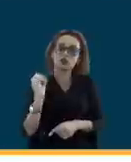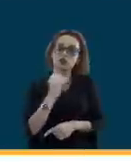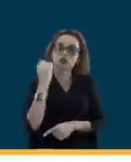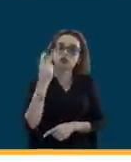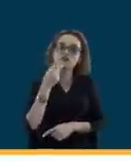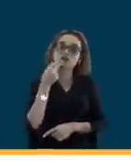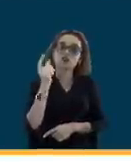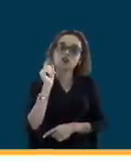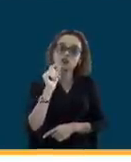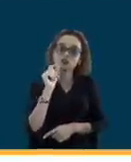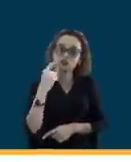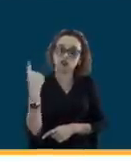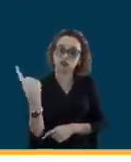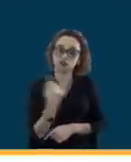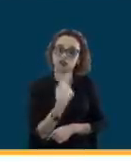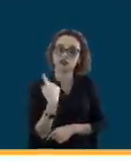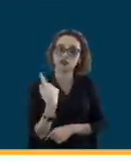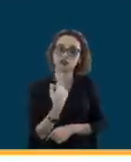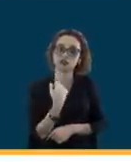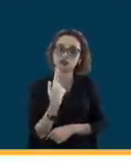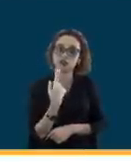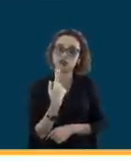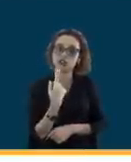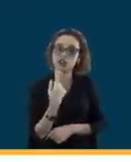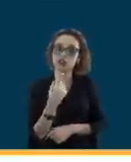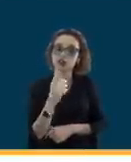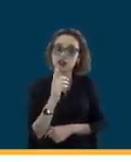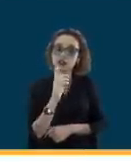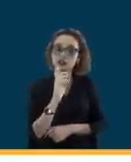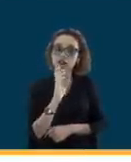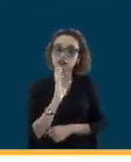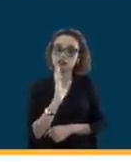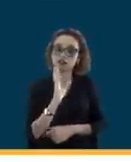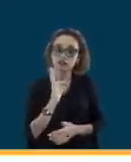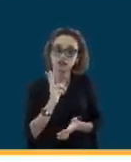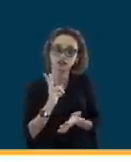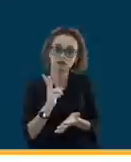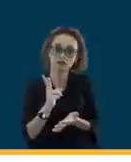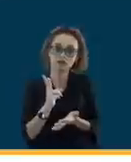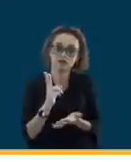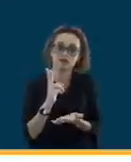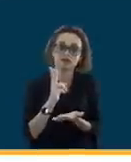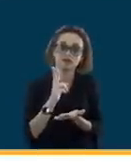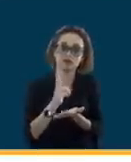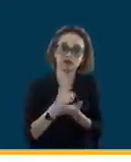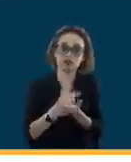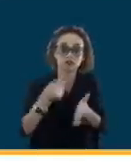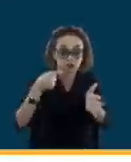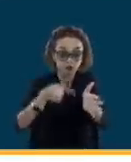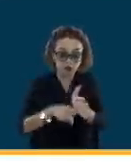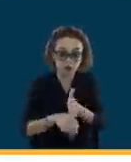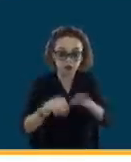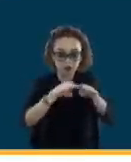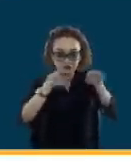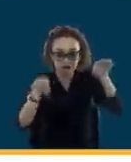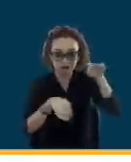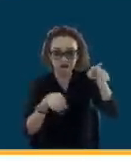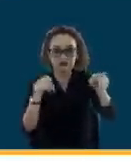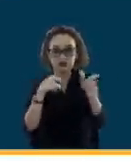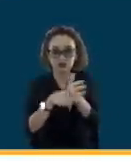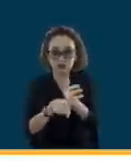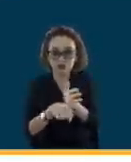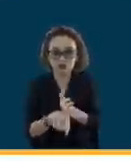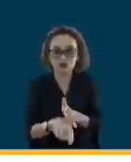nós já mantemos essa chaga da desigualdade de maneira muito profunda, de maneira muito